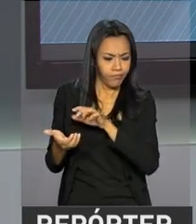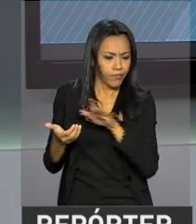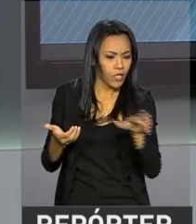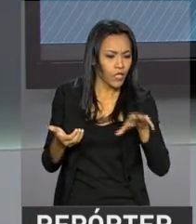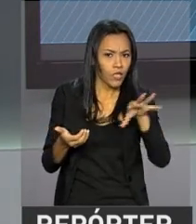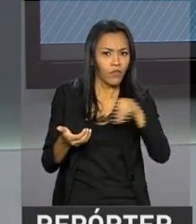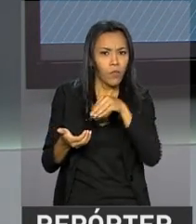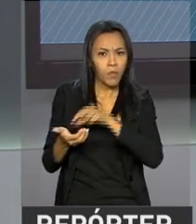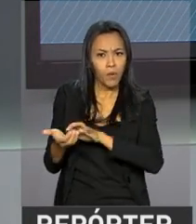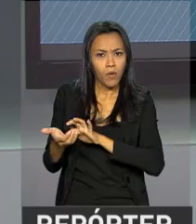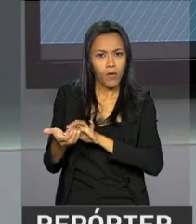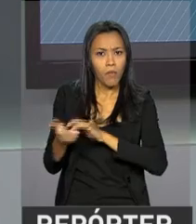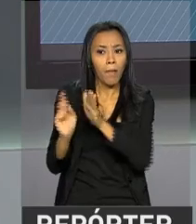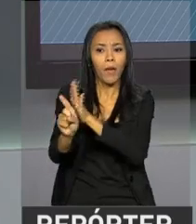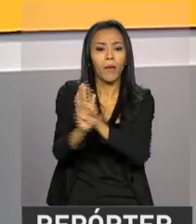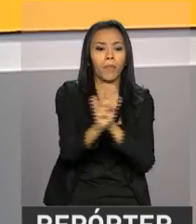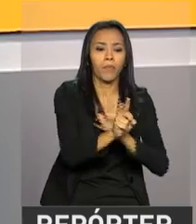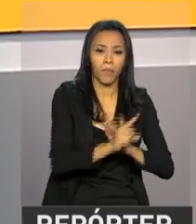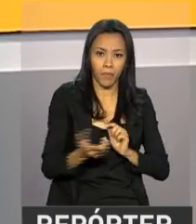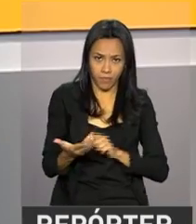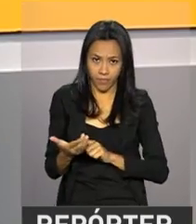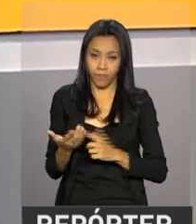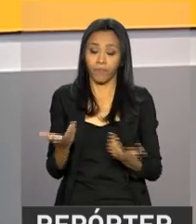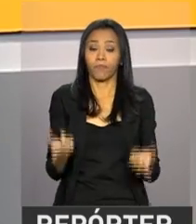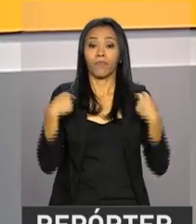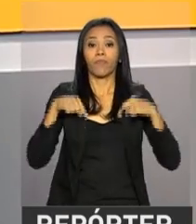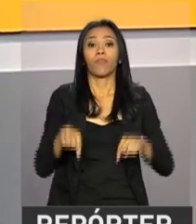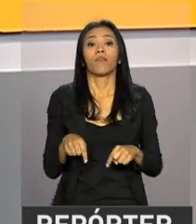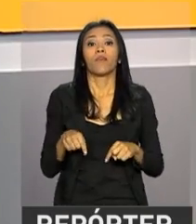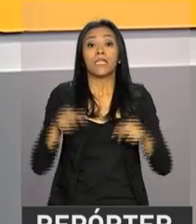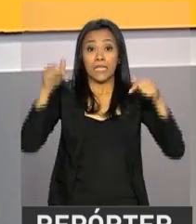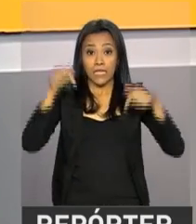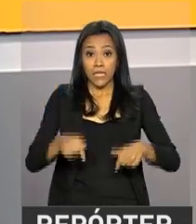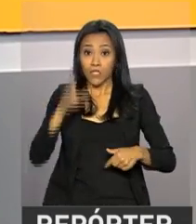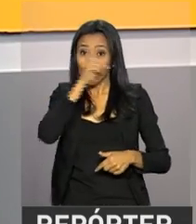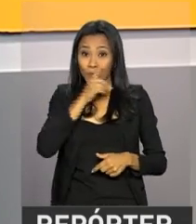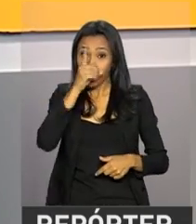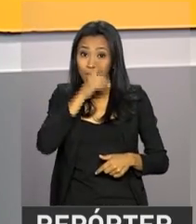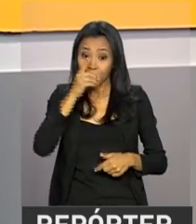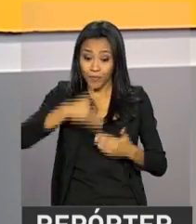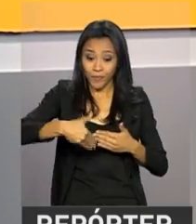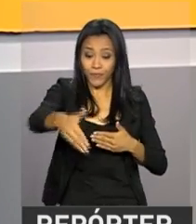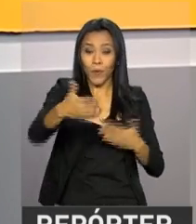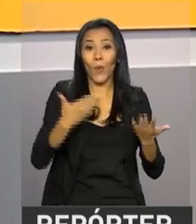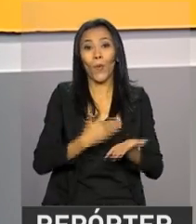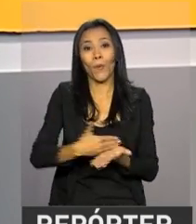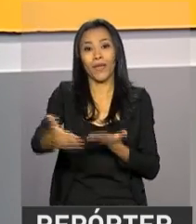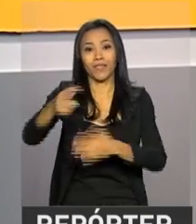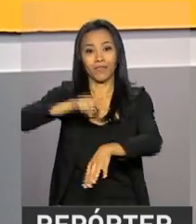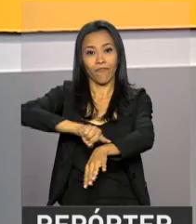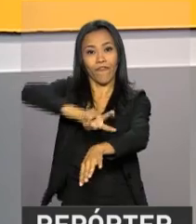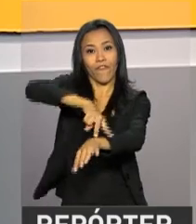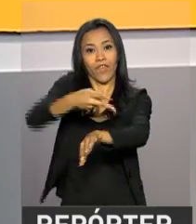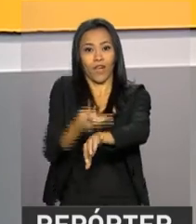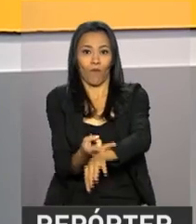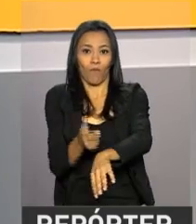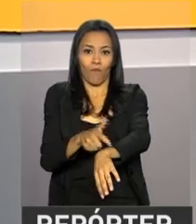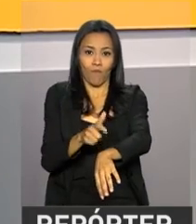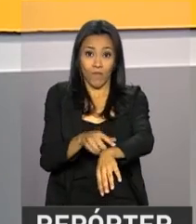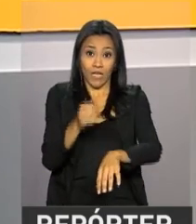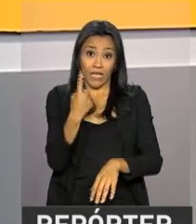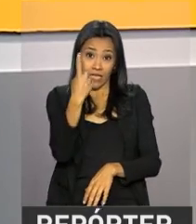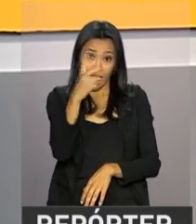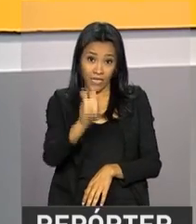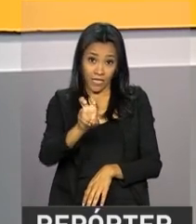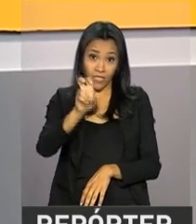para aplicação do questionário começa neste domingo o horário de verão à zero hora do dia 15 de outubro